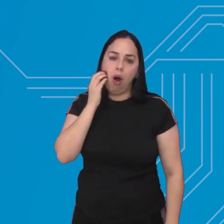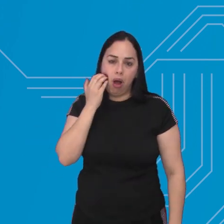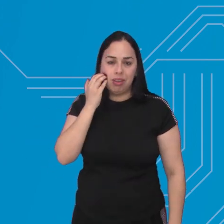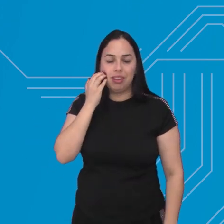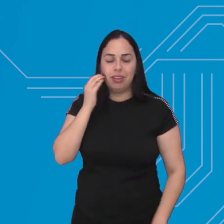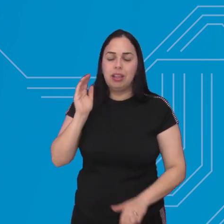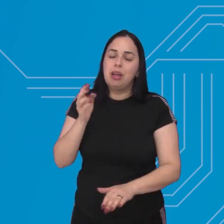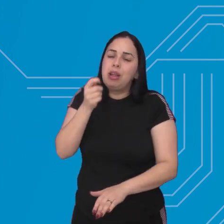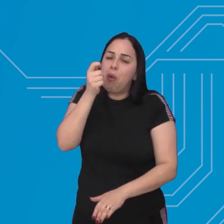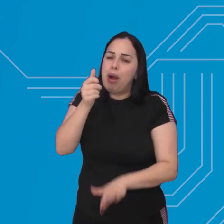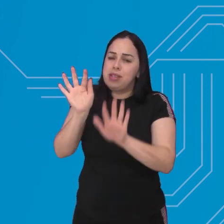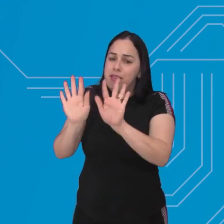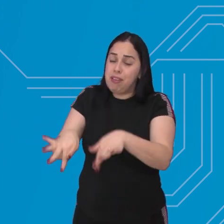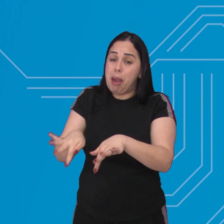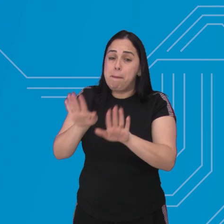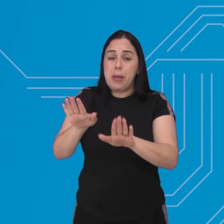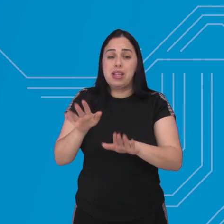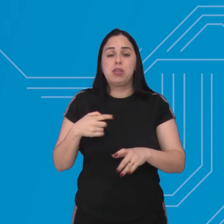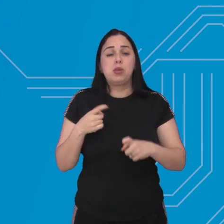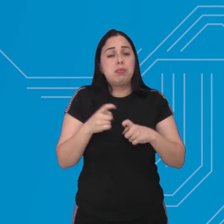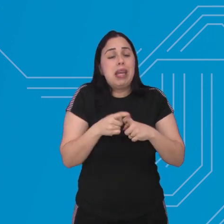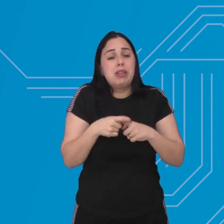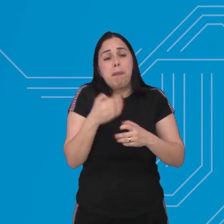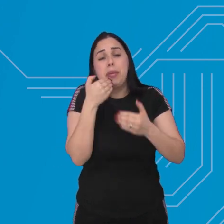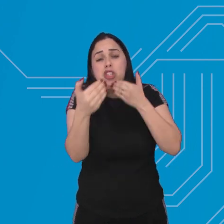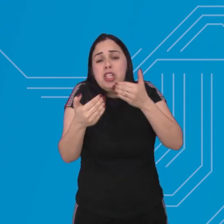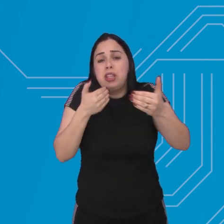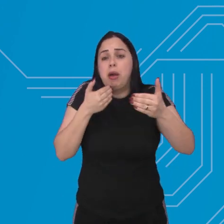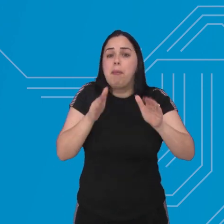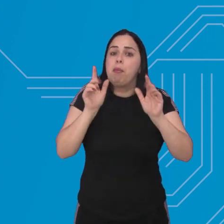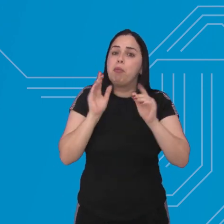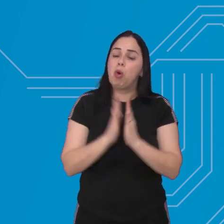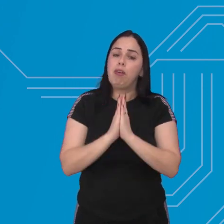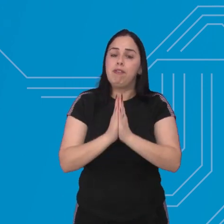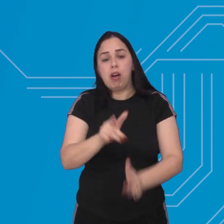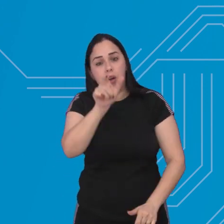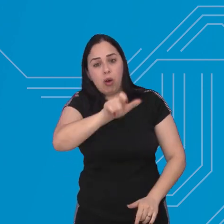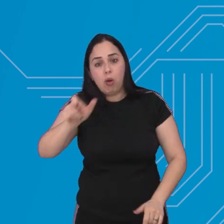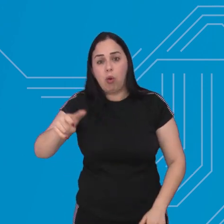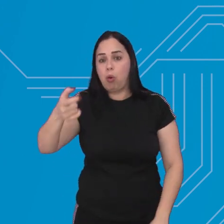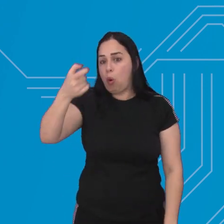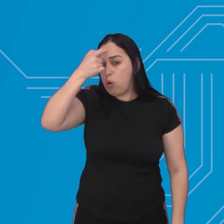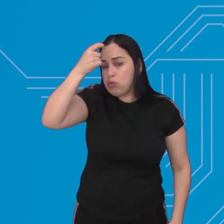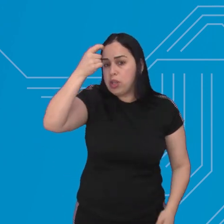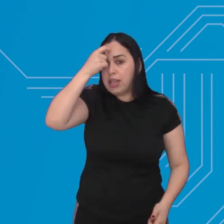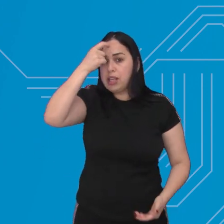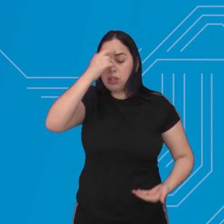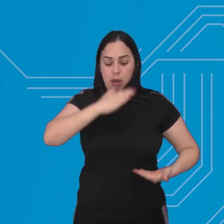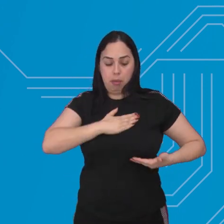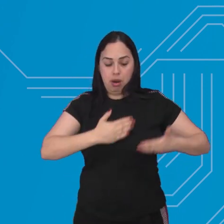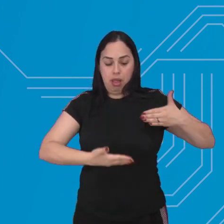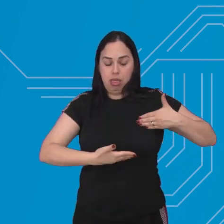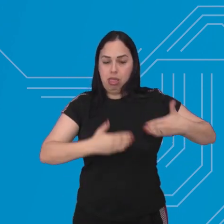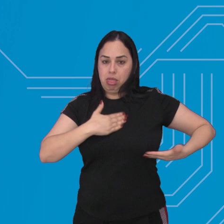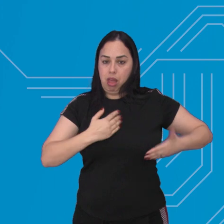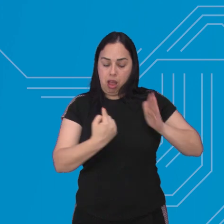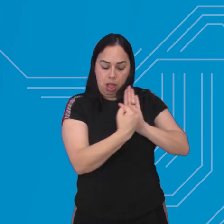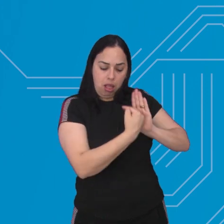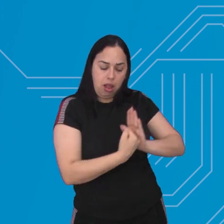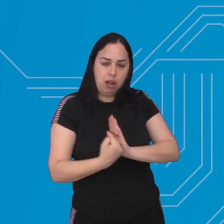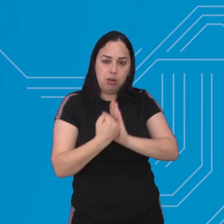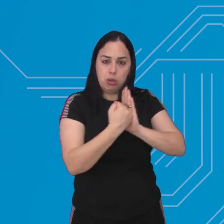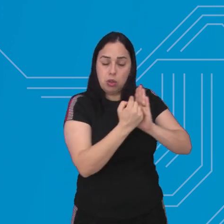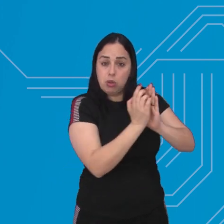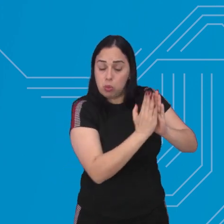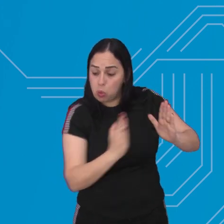outubro já está chegando ao fim, mas o pedido da comunidade médica é que a consciência sobre os exames preventivos e as consultas de rotina